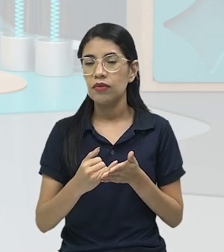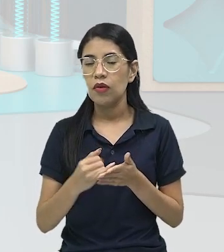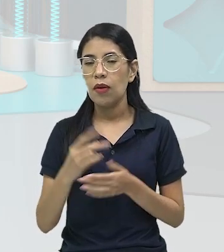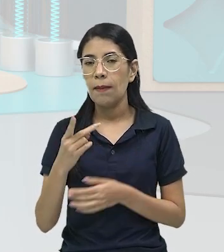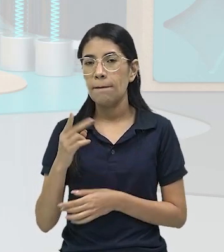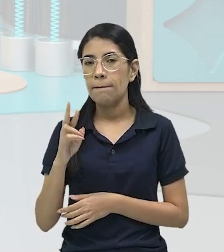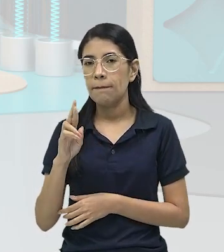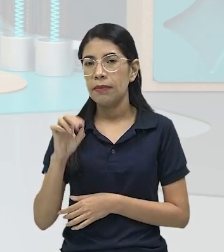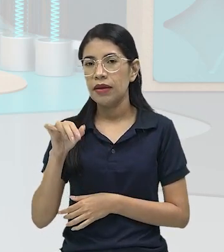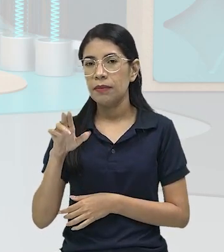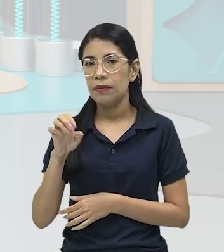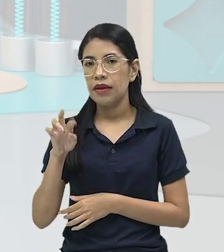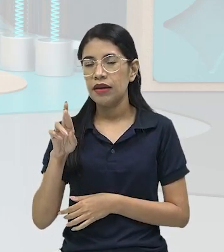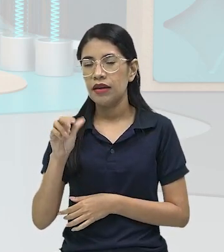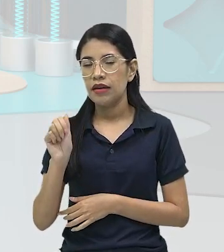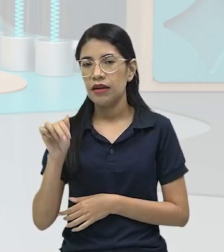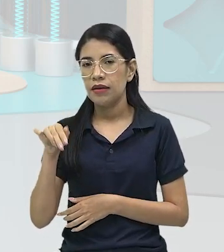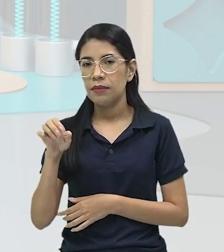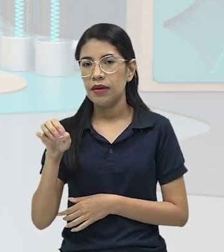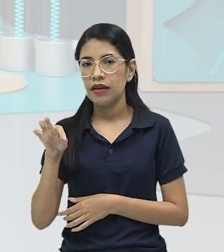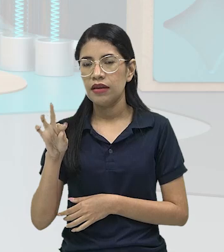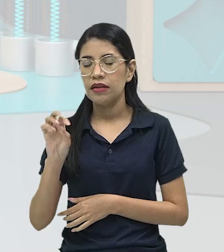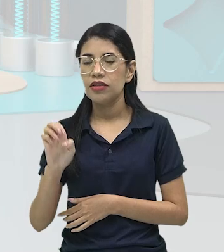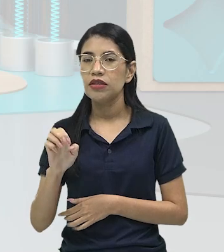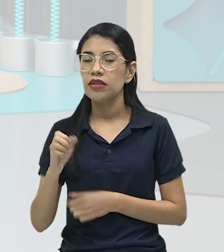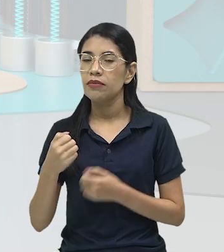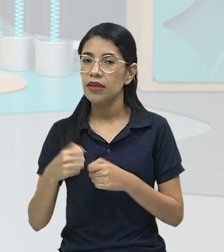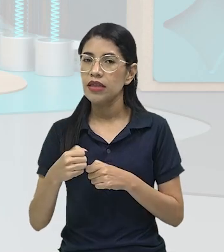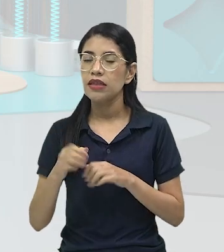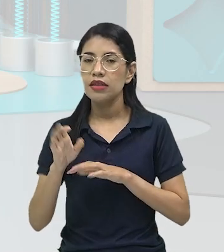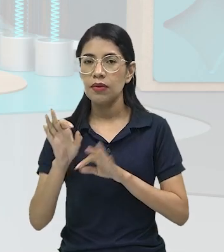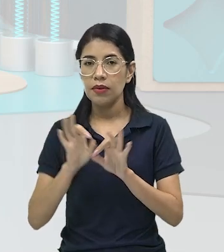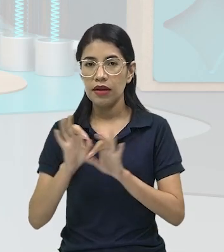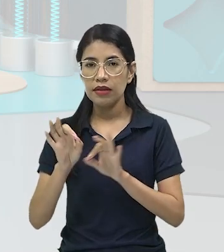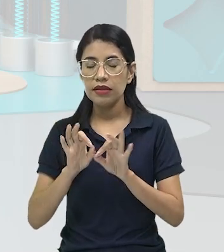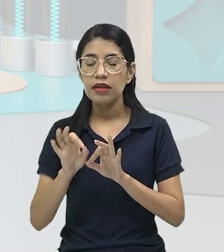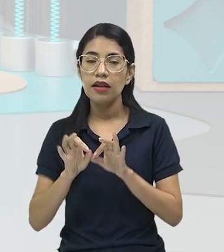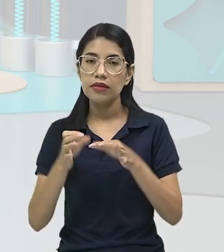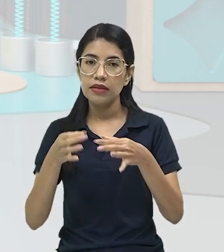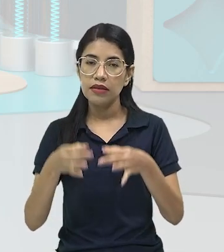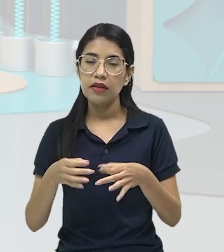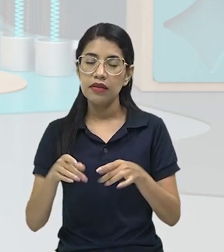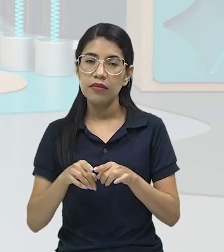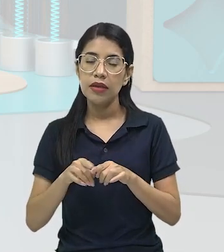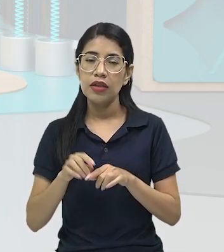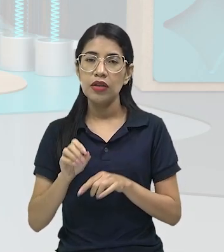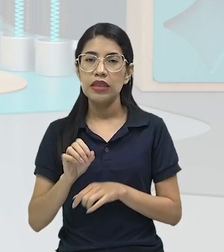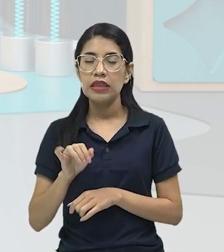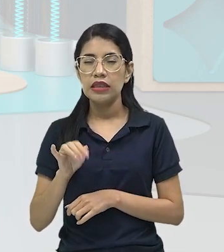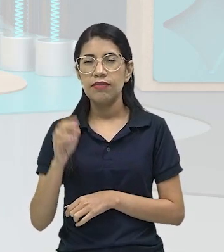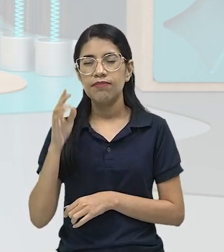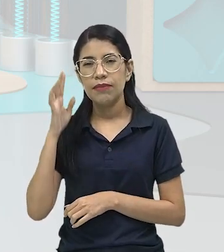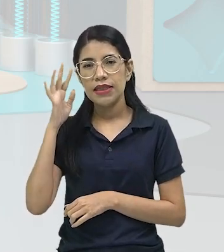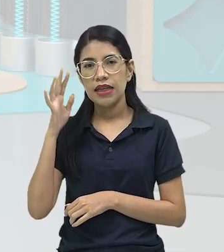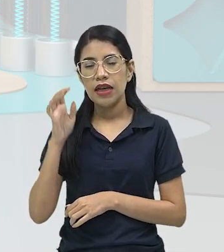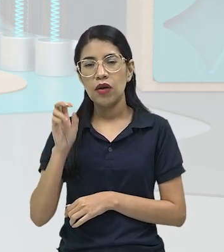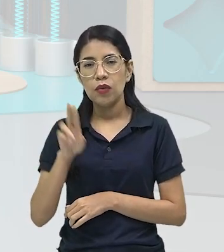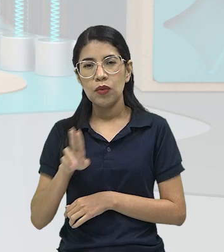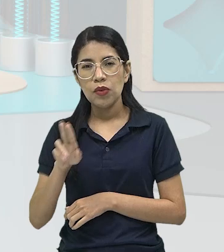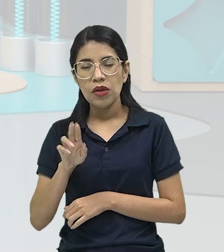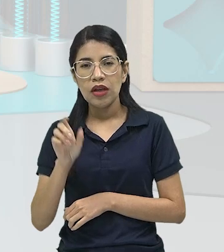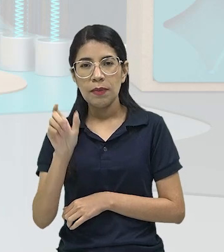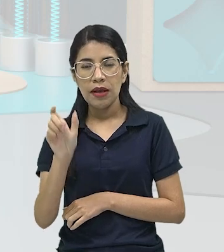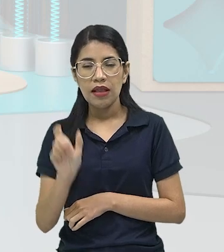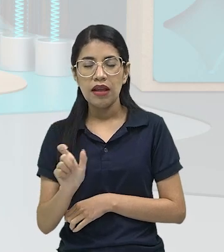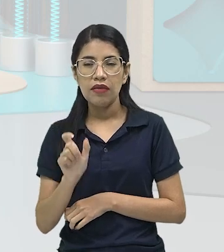antes. Então tudo isso precisa ser pensado. Será que eu estou usando termos que estão fazendo ligação